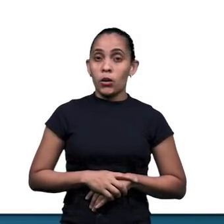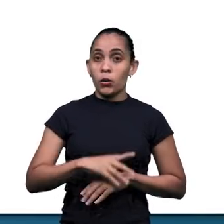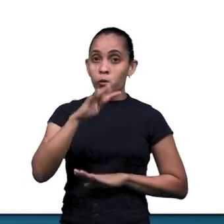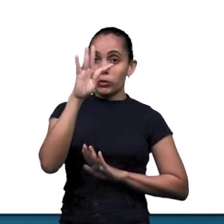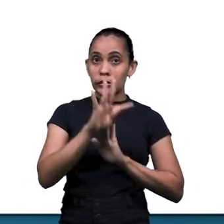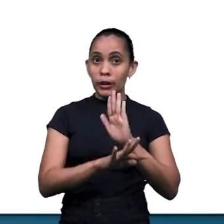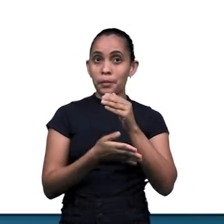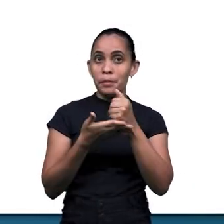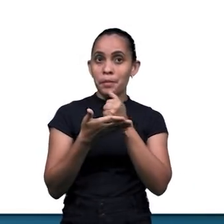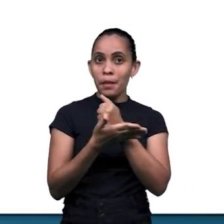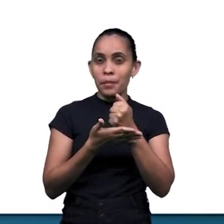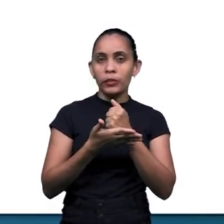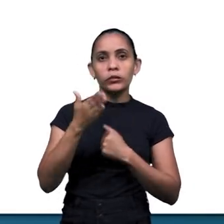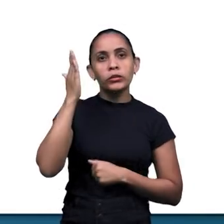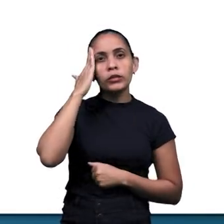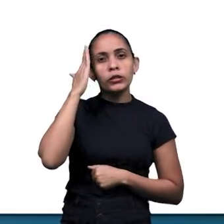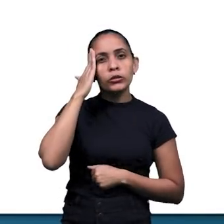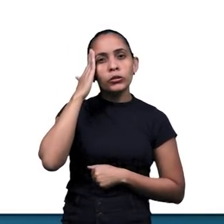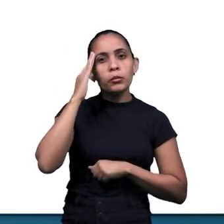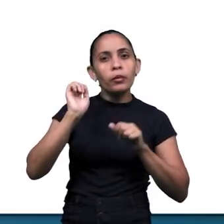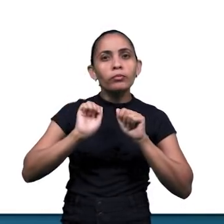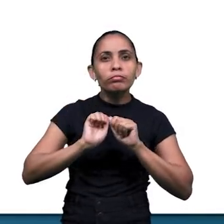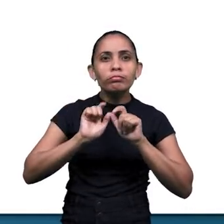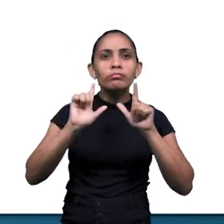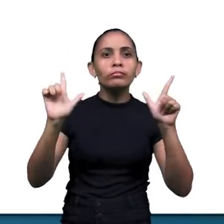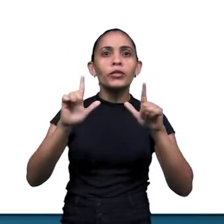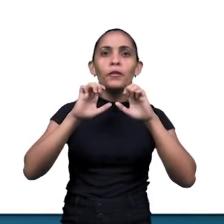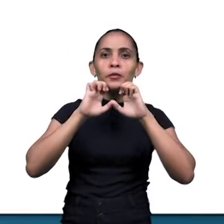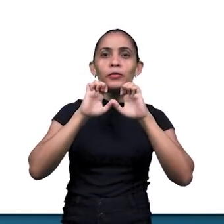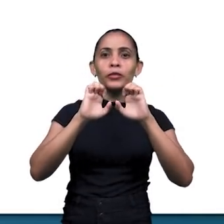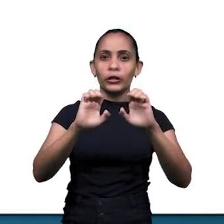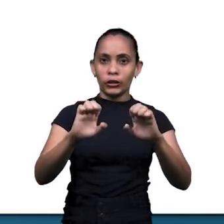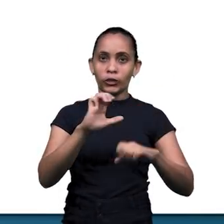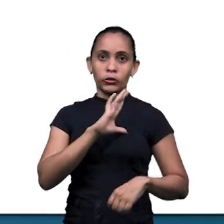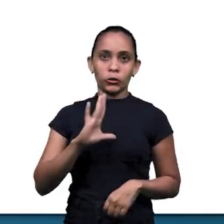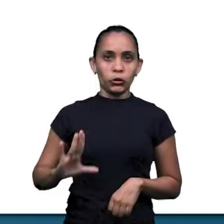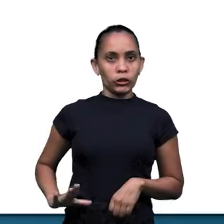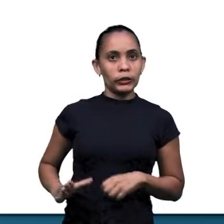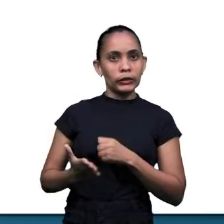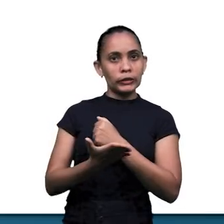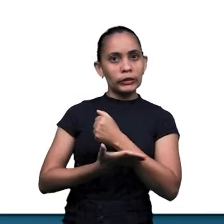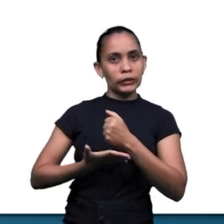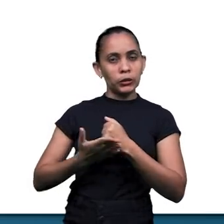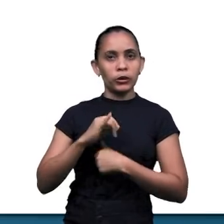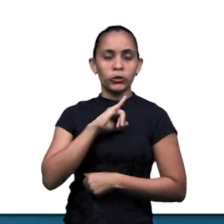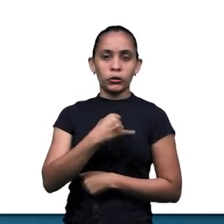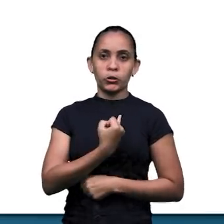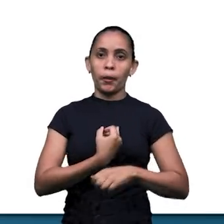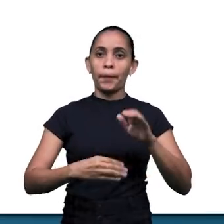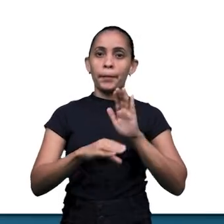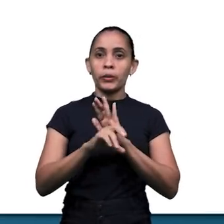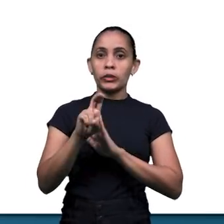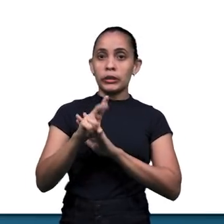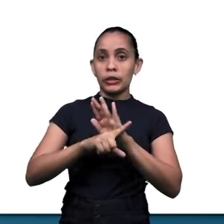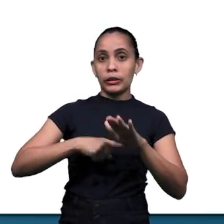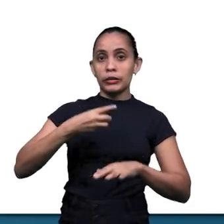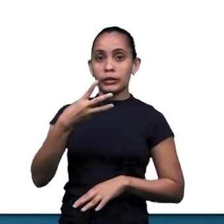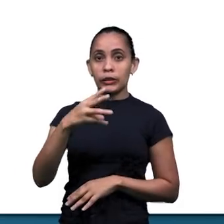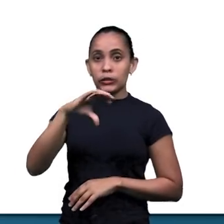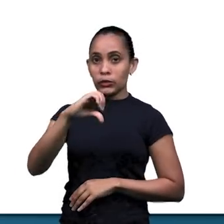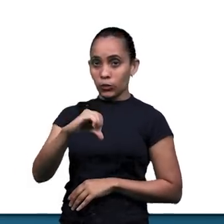bom repetir, ampliando o alcance do mistério do Evangelho de Cristo, cujo texto base está em João, capítulo 5,